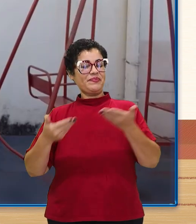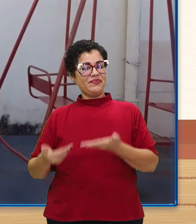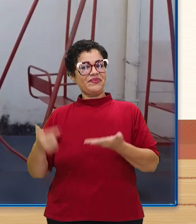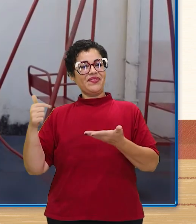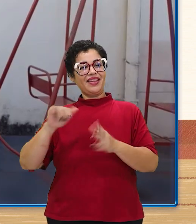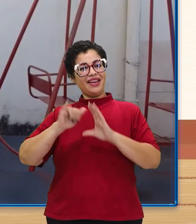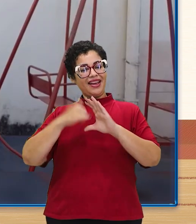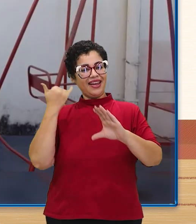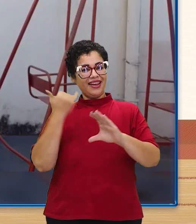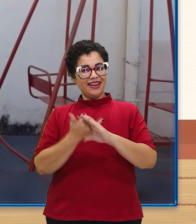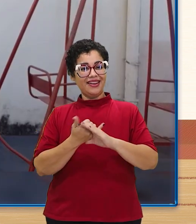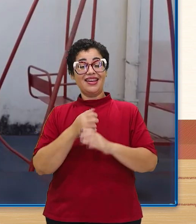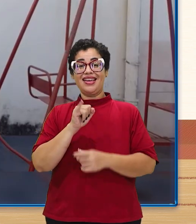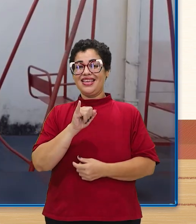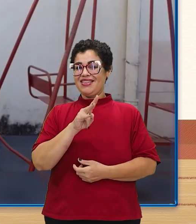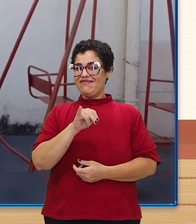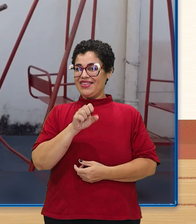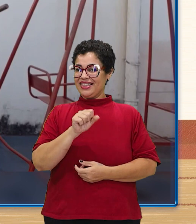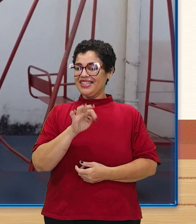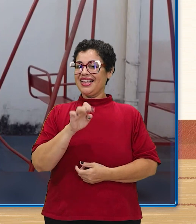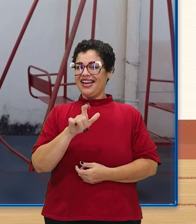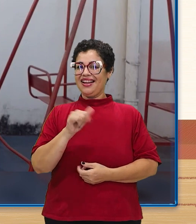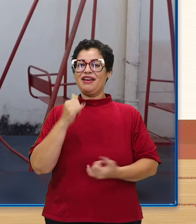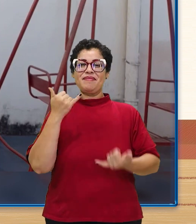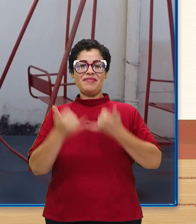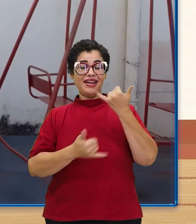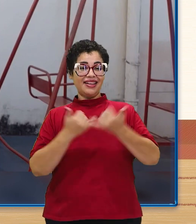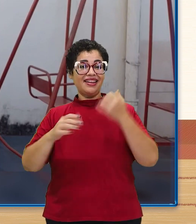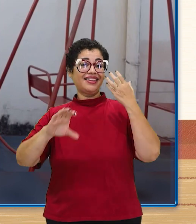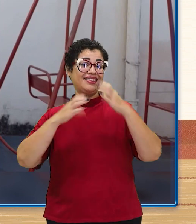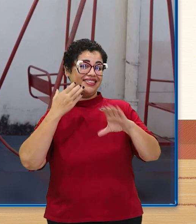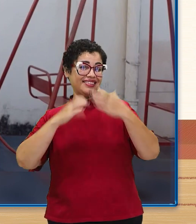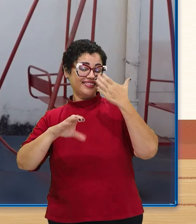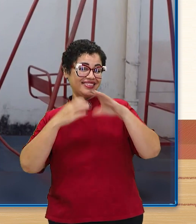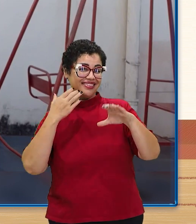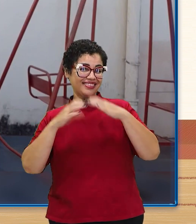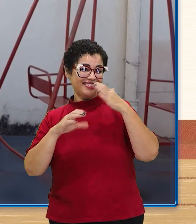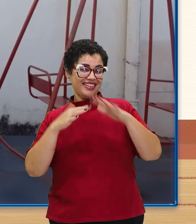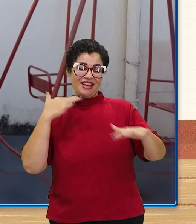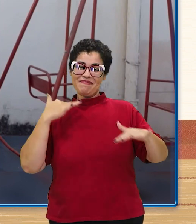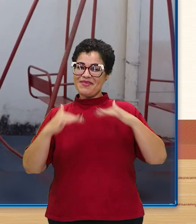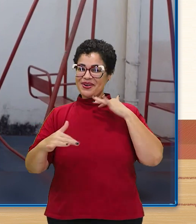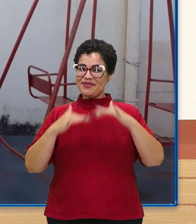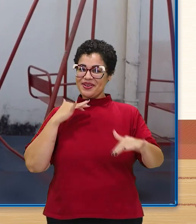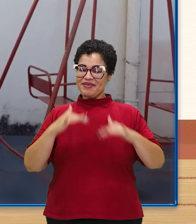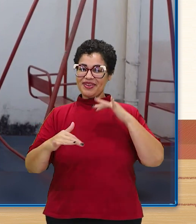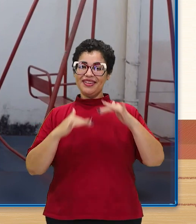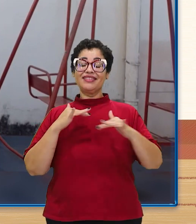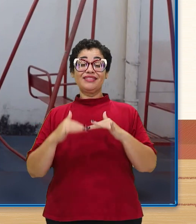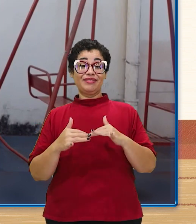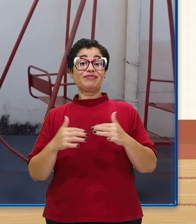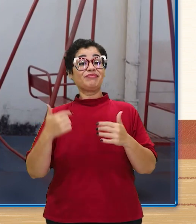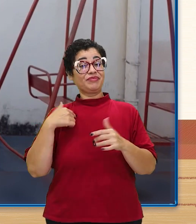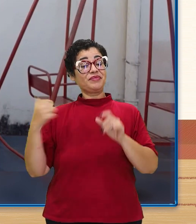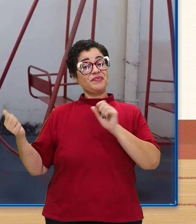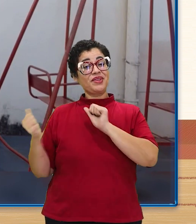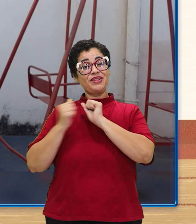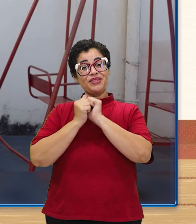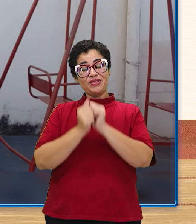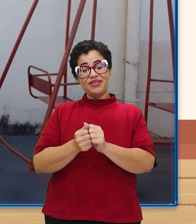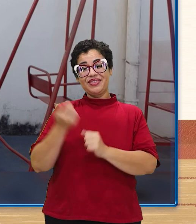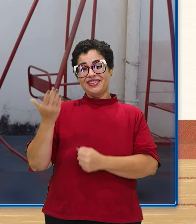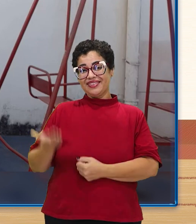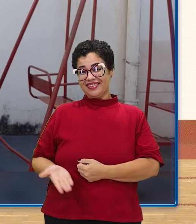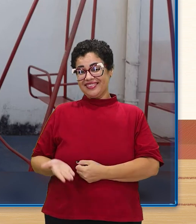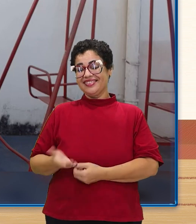Aqui ao canal Ives Tela, brincadeiras, cantigas e movimentos. E eu estou aqui com a